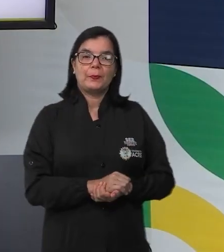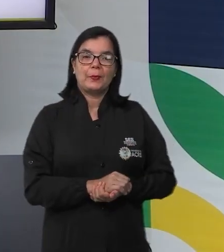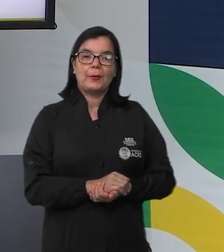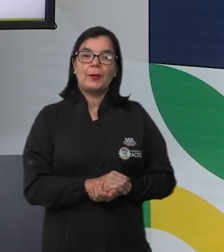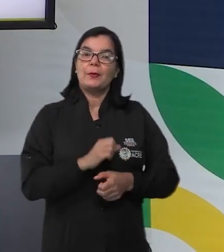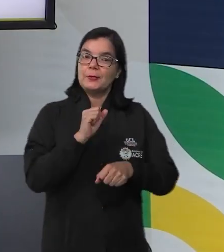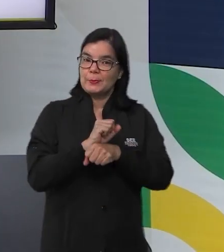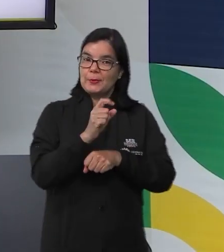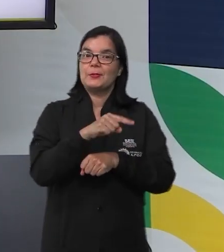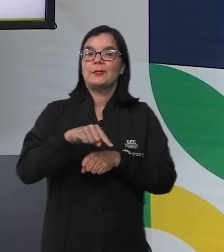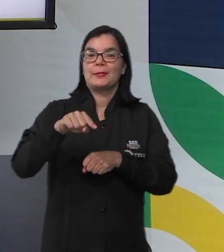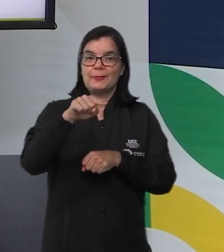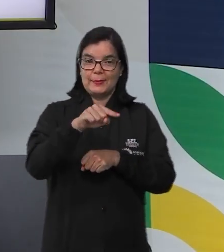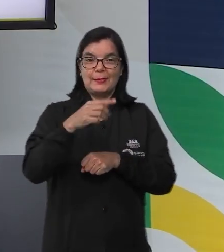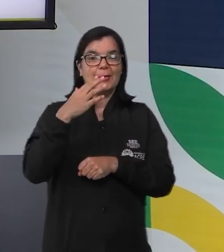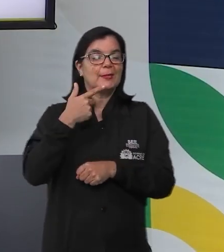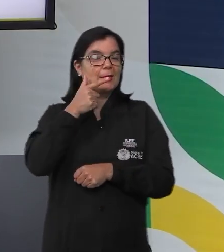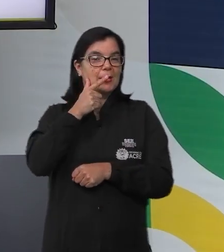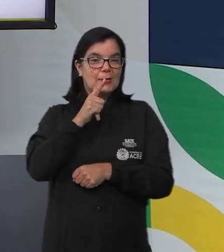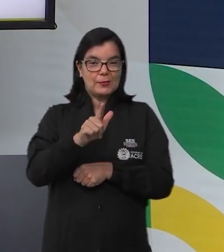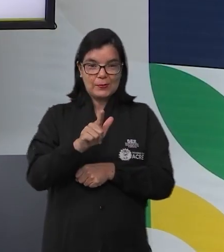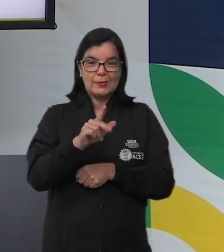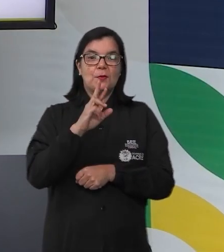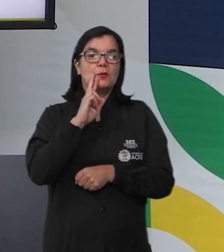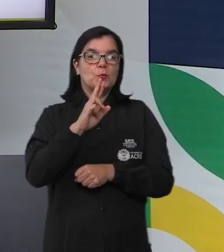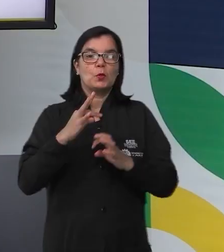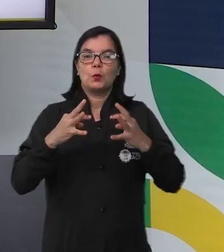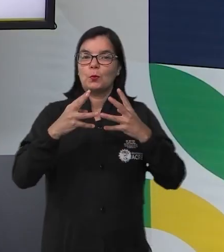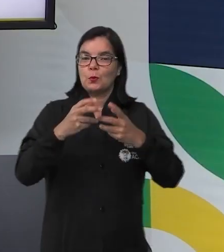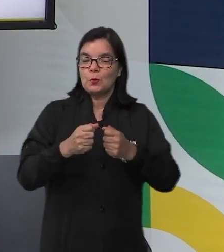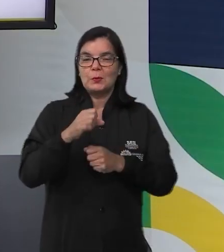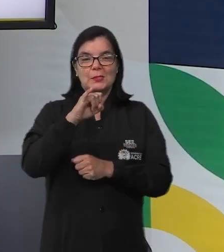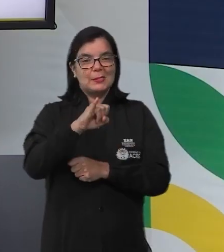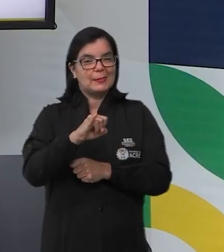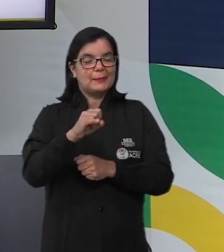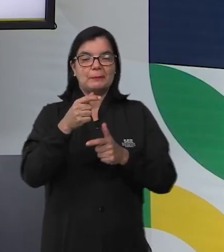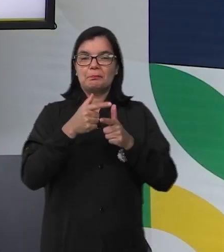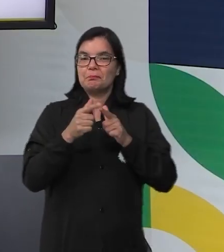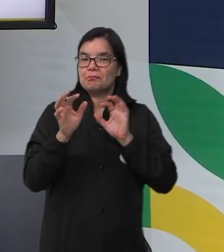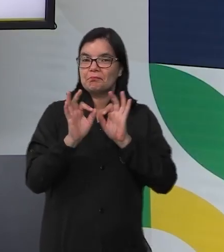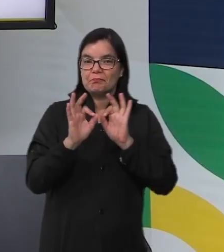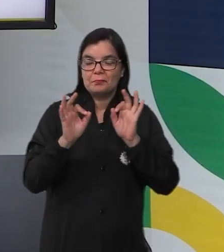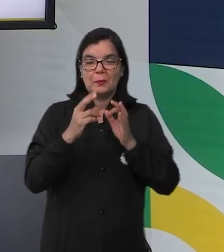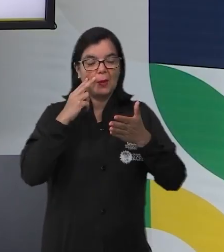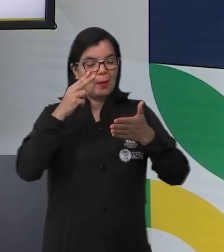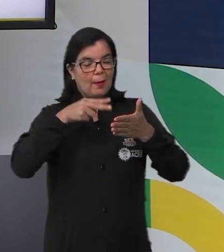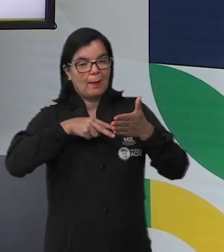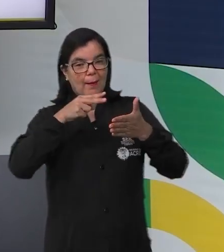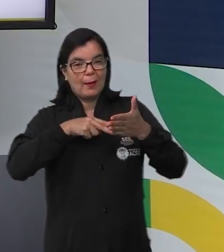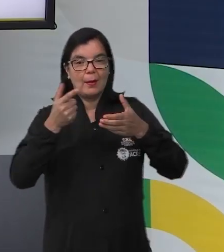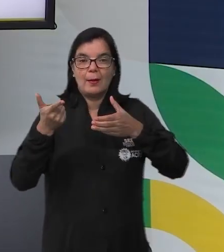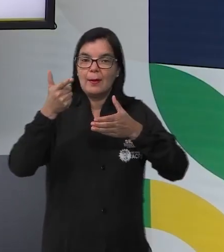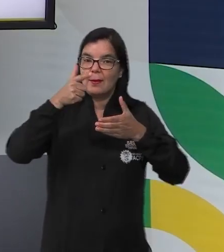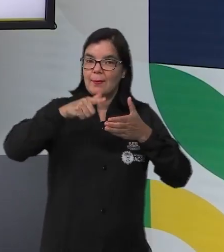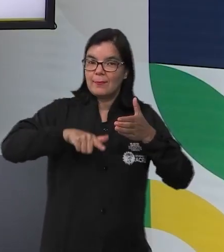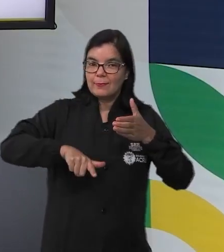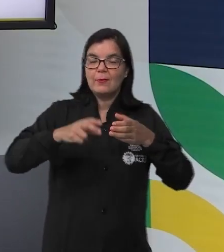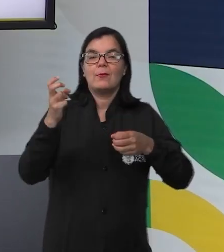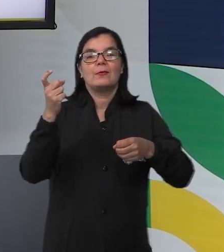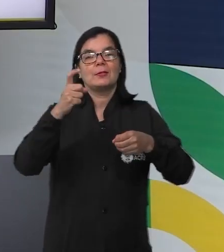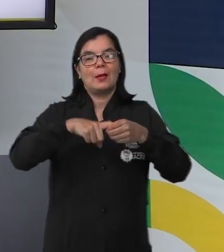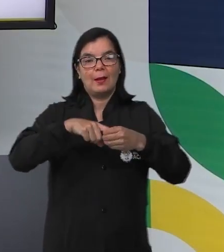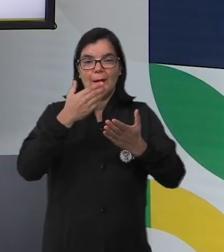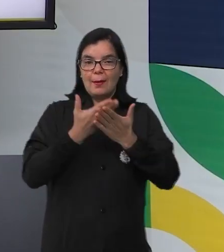pessoal, espero que vocês tenham acertado todas essas questões. Se não acertou, não faz mal, dá uma olhada, retorna à aula passada, dá uma